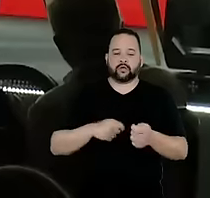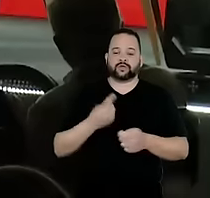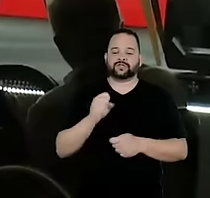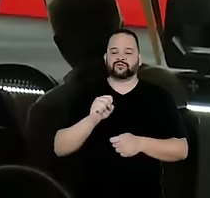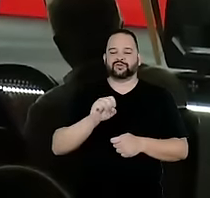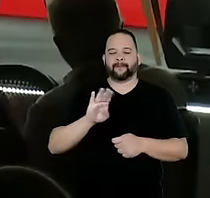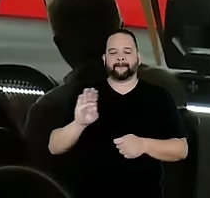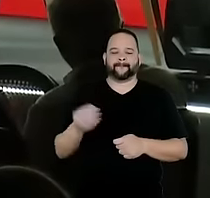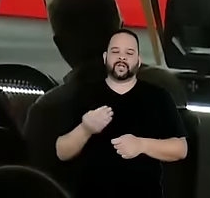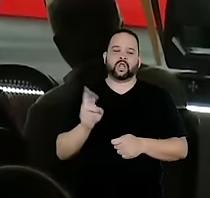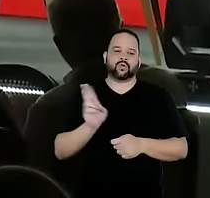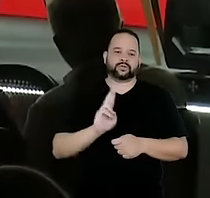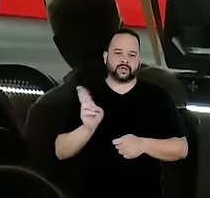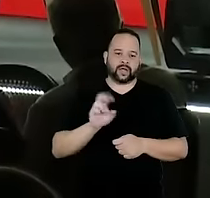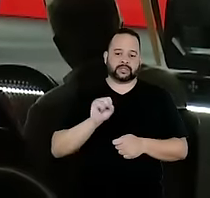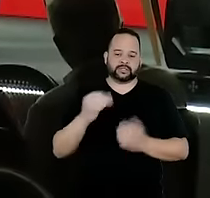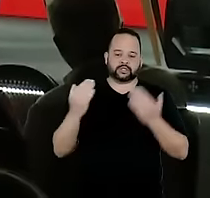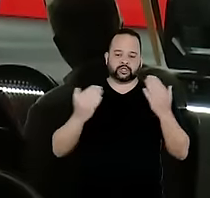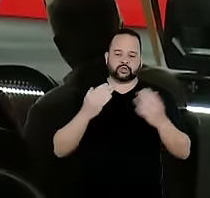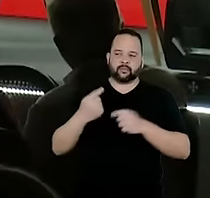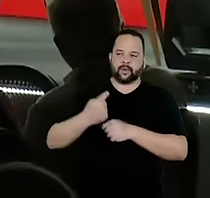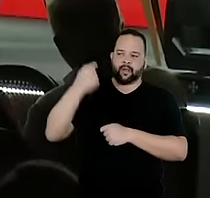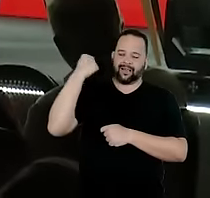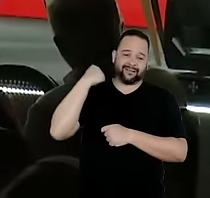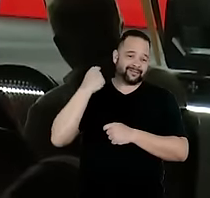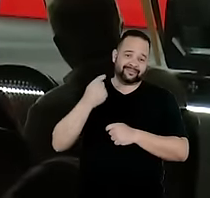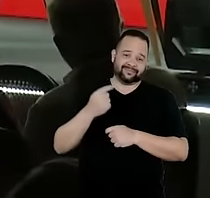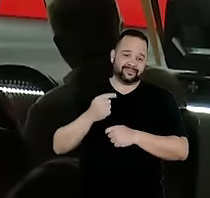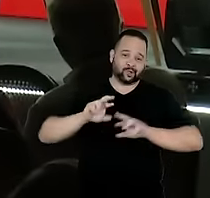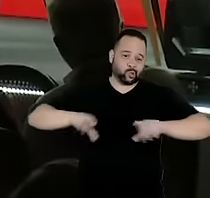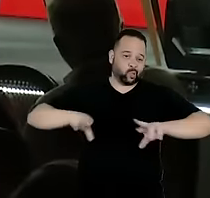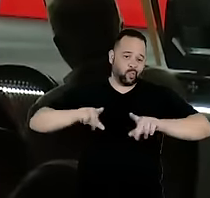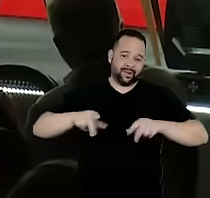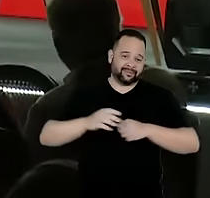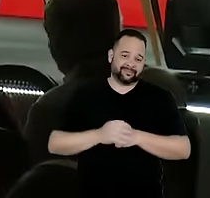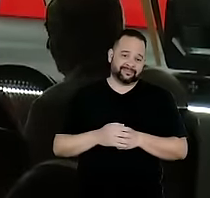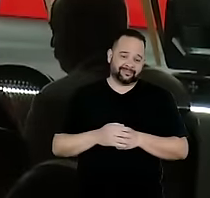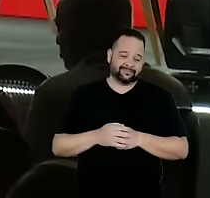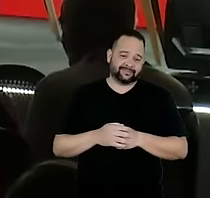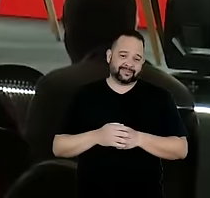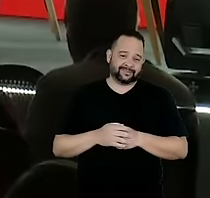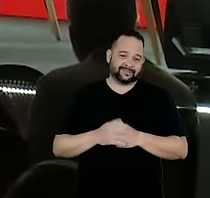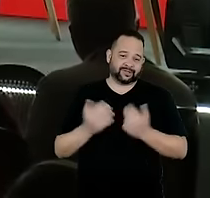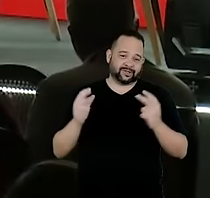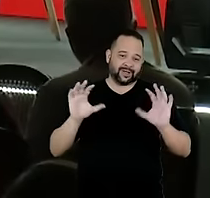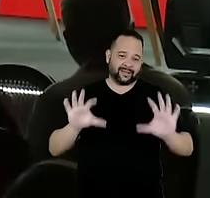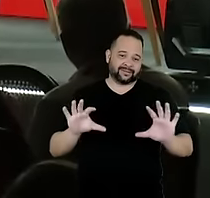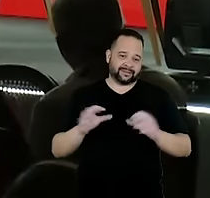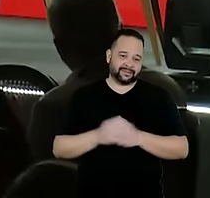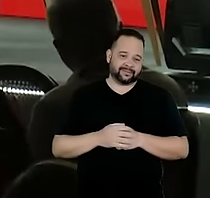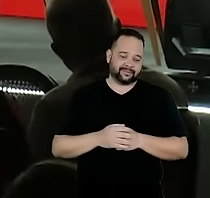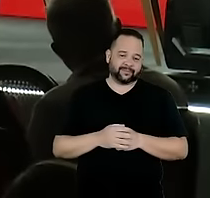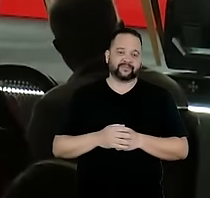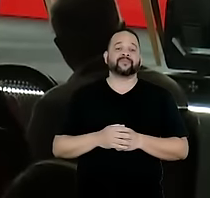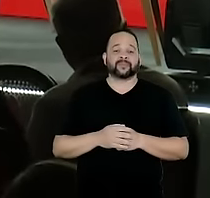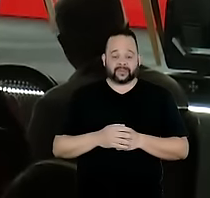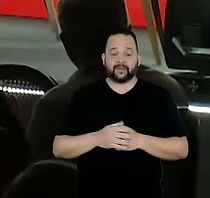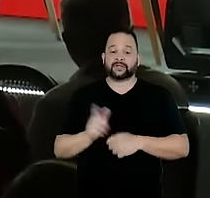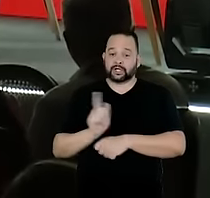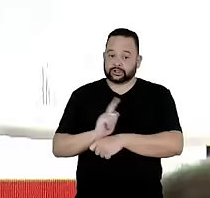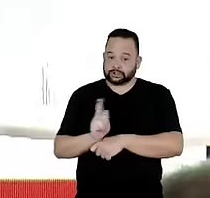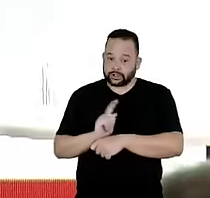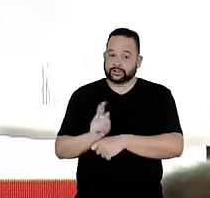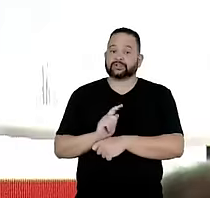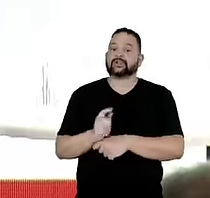4 anos Isso não era uma realidade longe disso né então isso é possível a Essa gestão ativa que Eu mencionei porque você consegue de fato